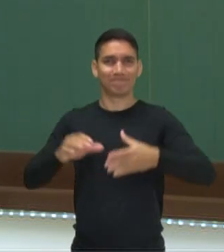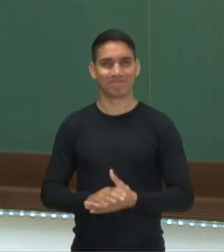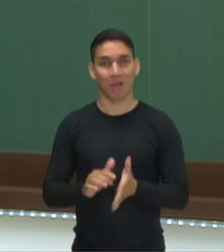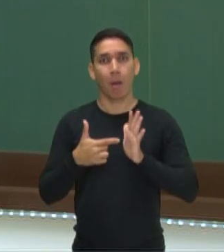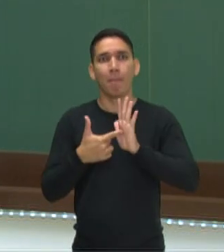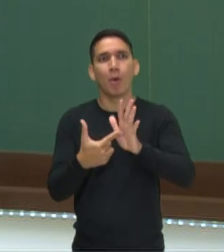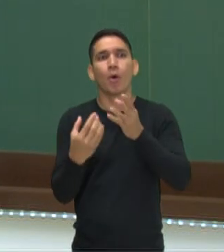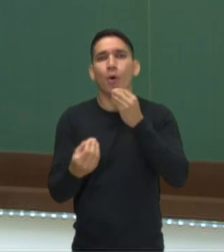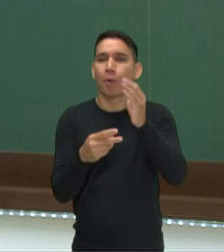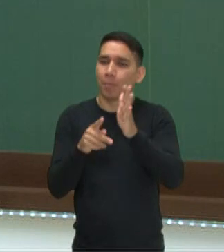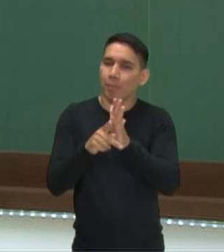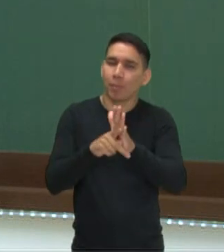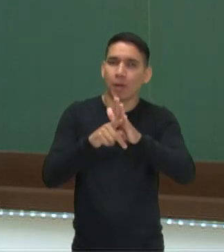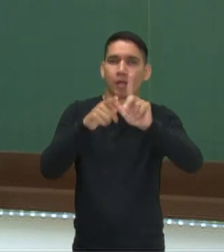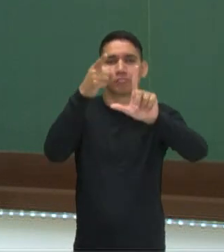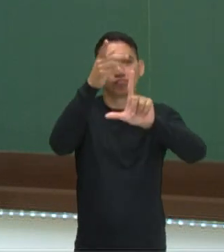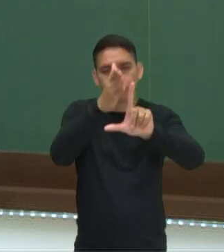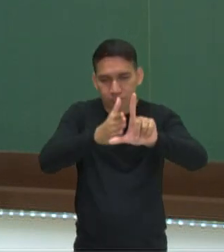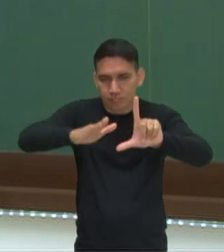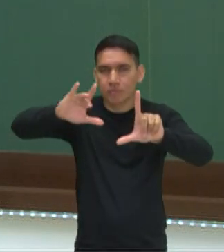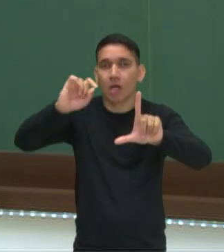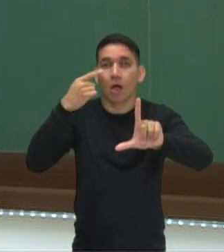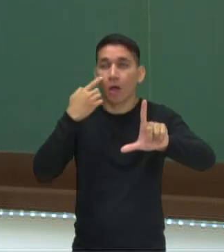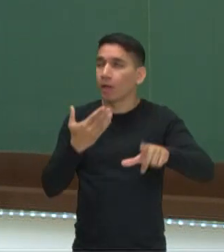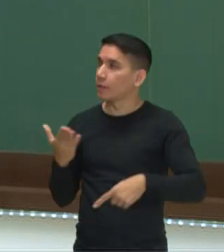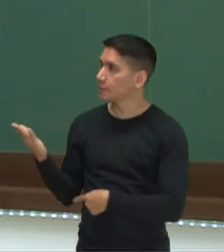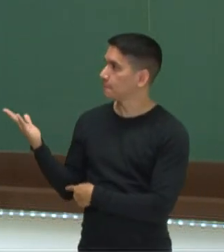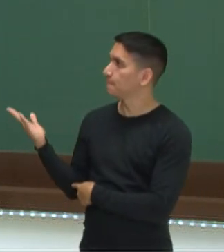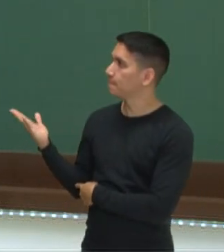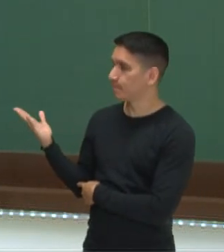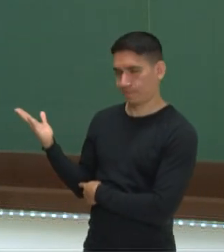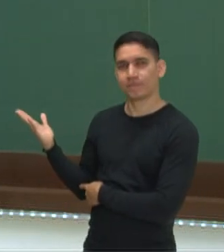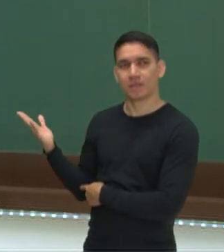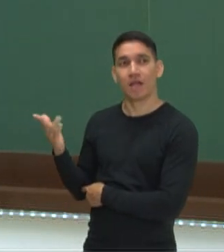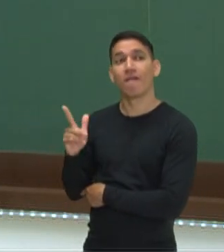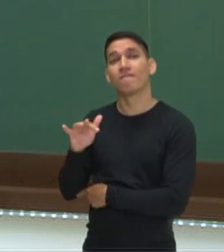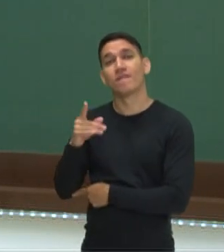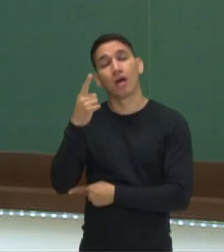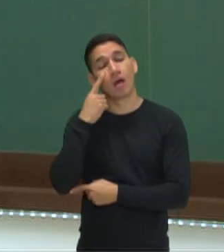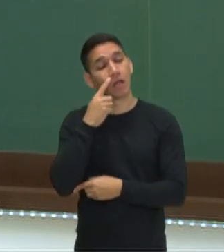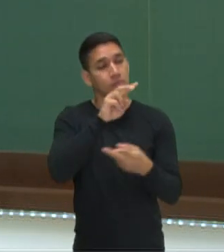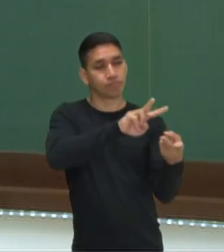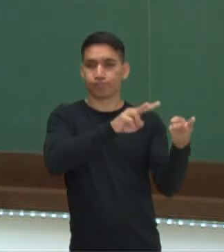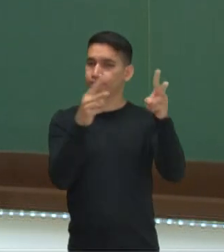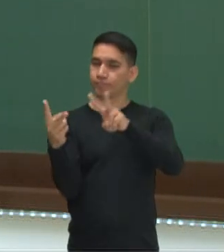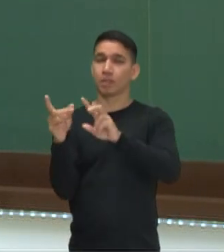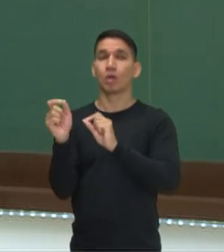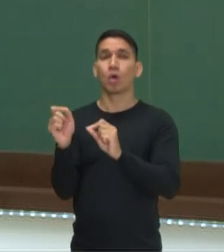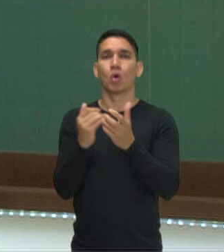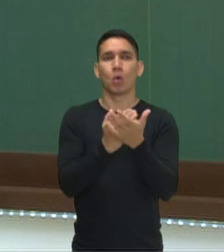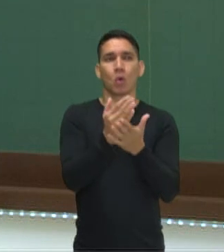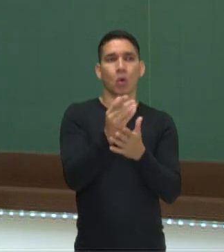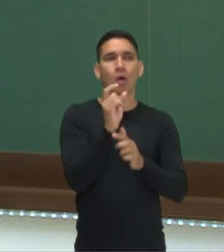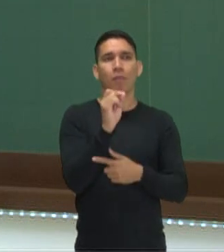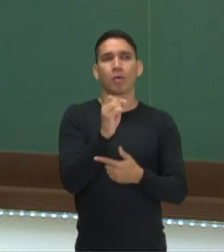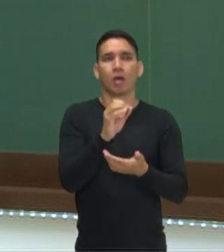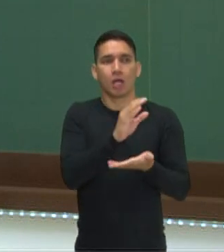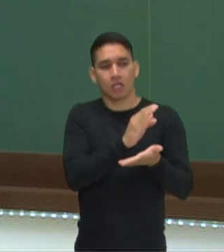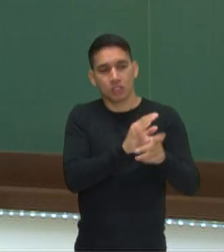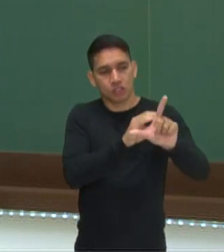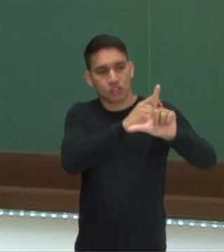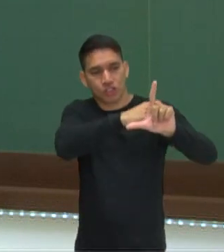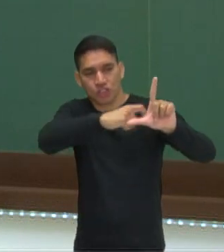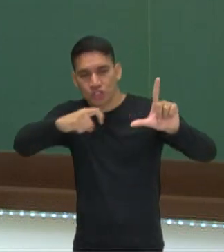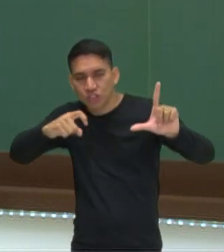Representar isso no plano cartesiano. Então nós deveríamos agora colocar esses valores no gráfico. Então começamos aqui. Eixo